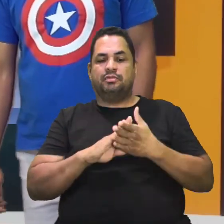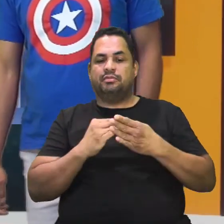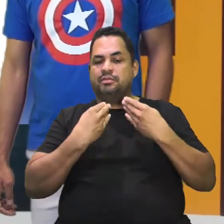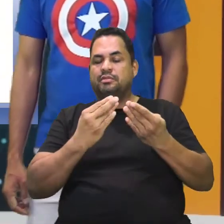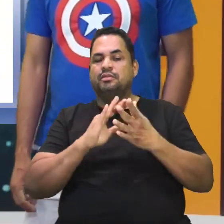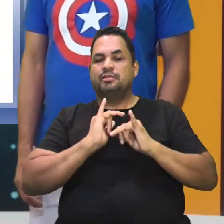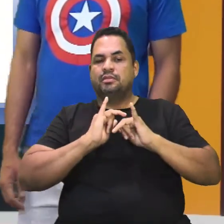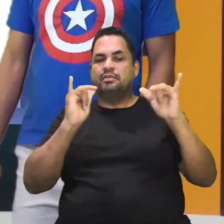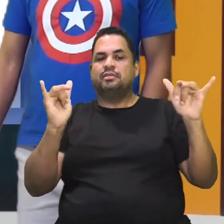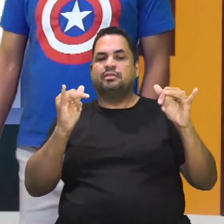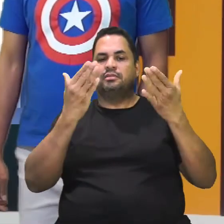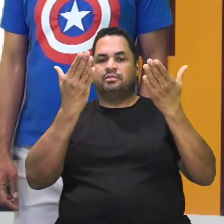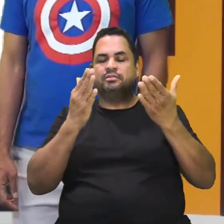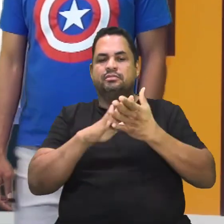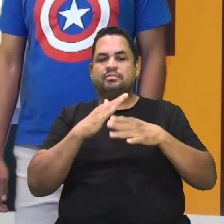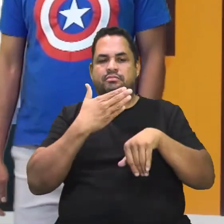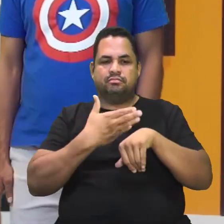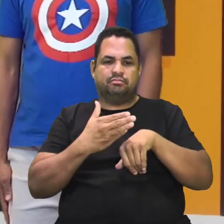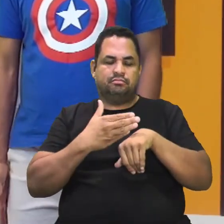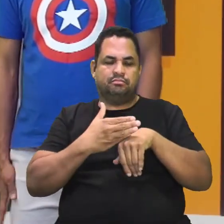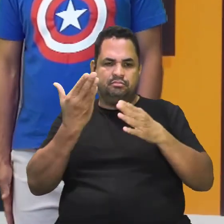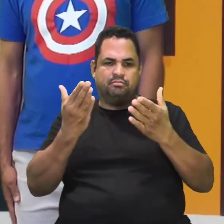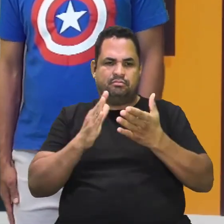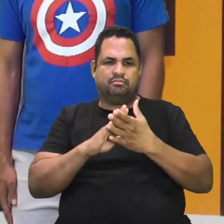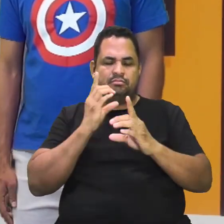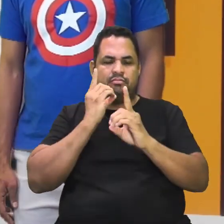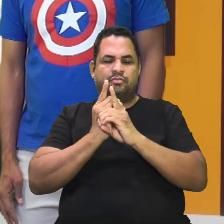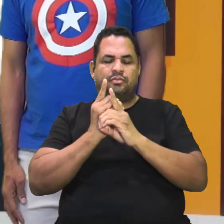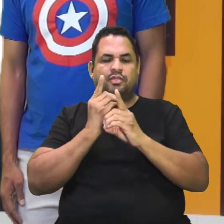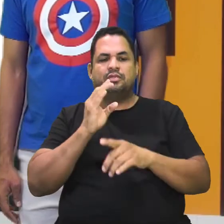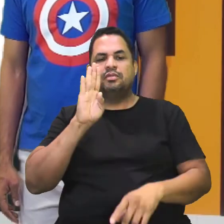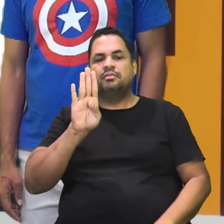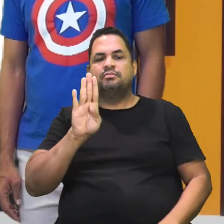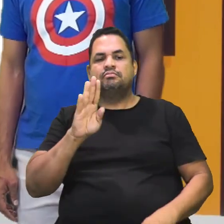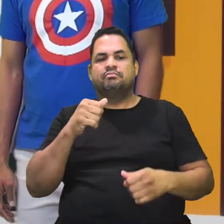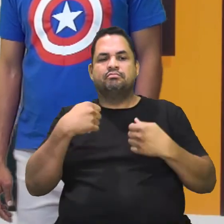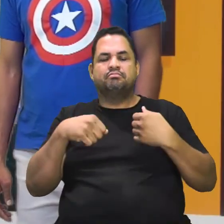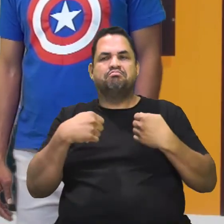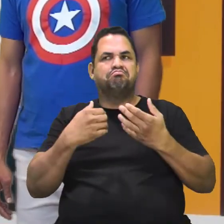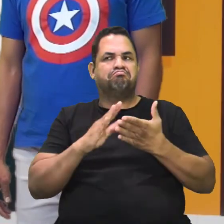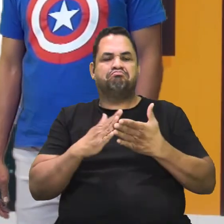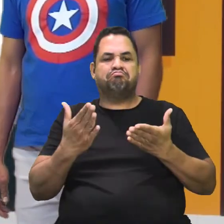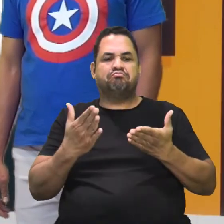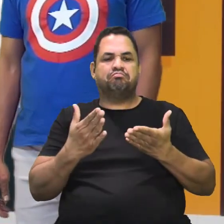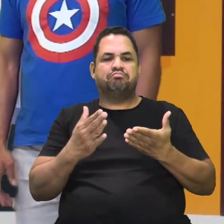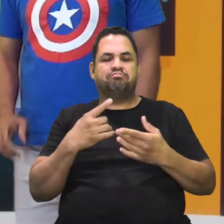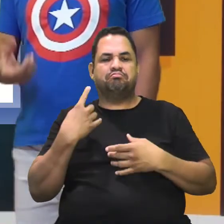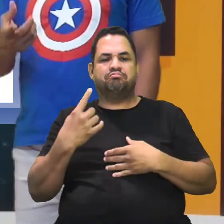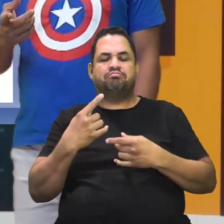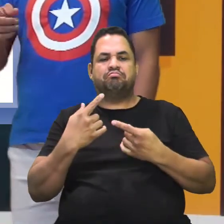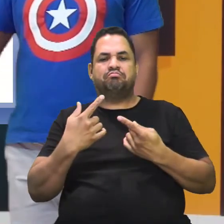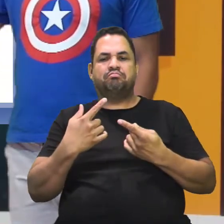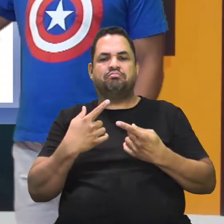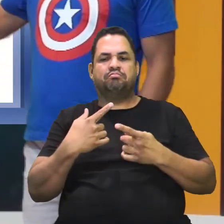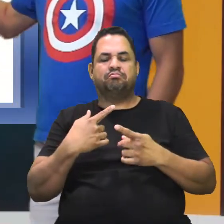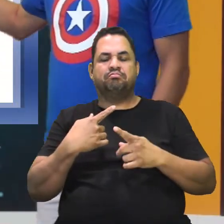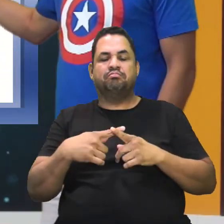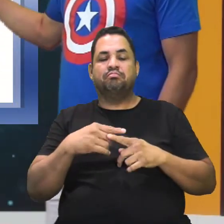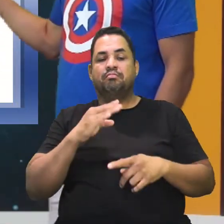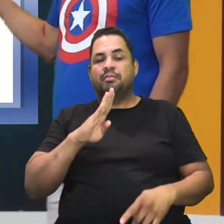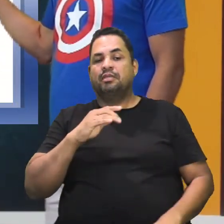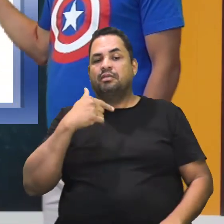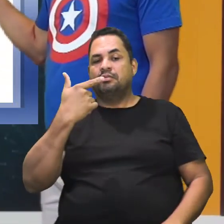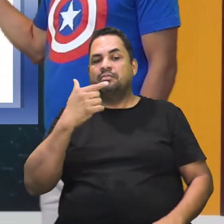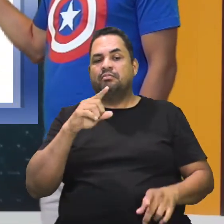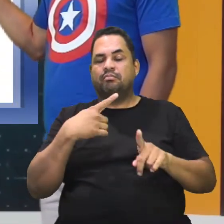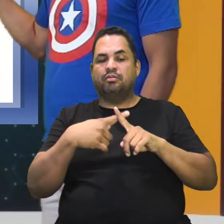informação. Então, coloque em prática o Teorema de Pitágoras e vou achar o B. Aqui não precisava achar o B só ele sozinho, poderia achar B ao quadrado. B ao quadrado, porque